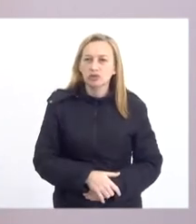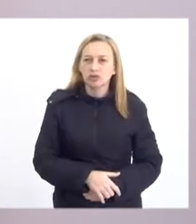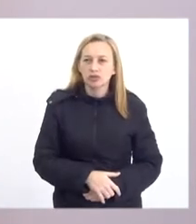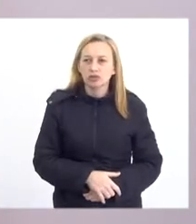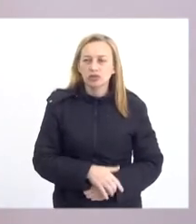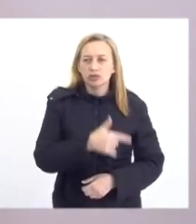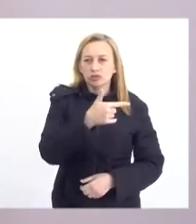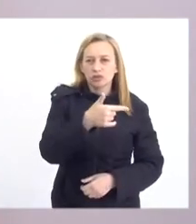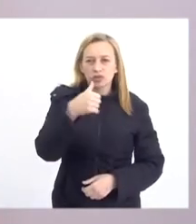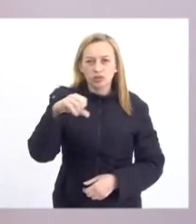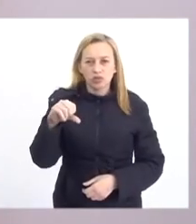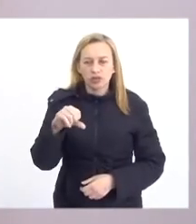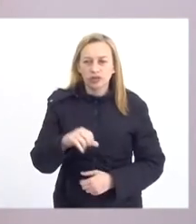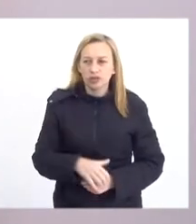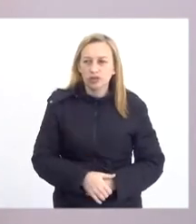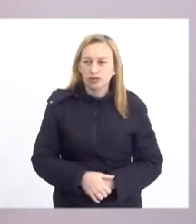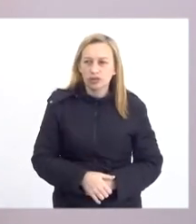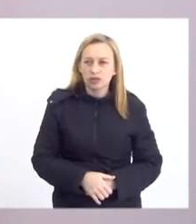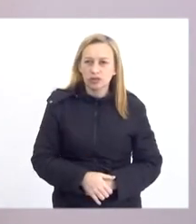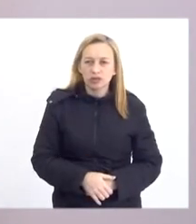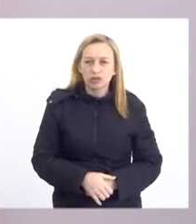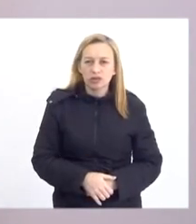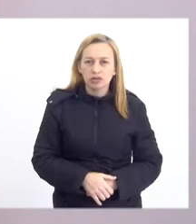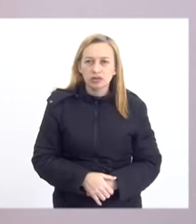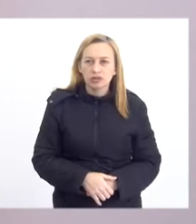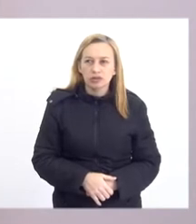de 2019.